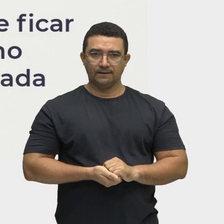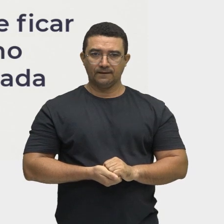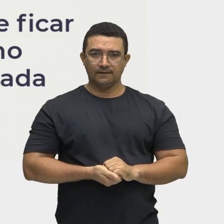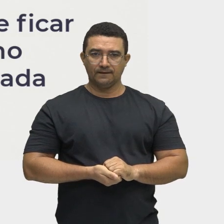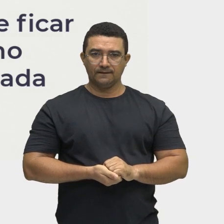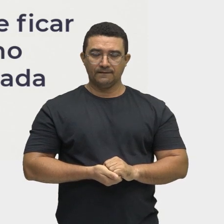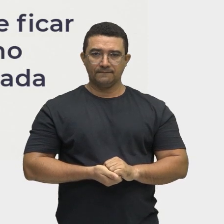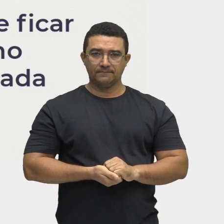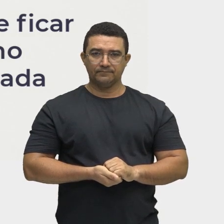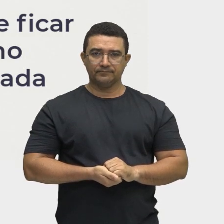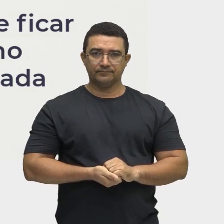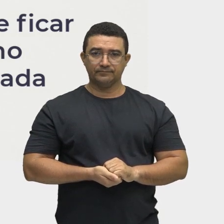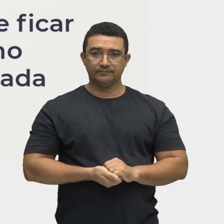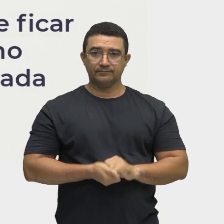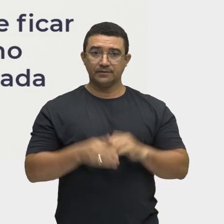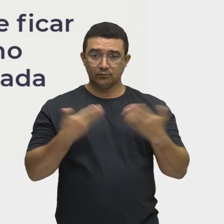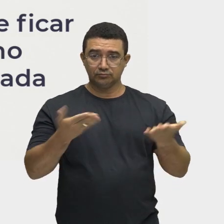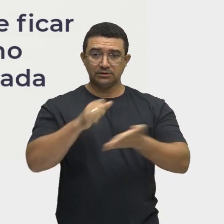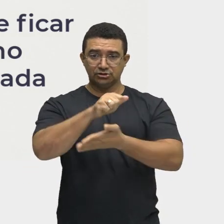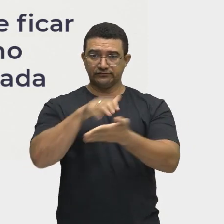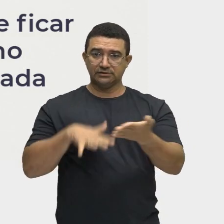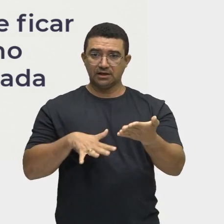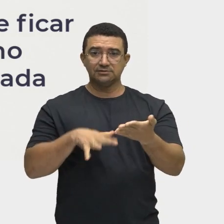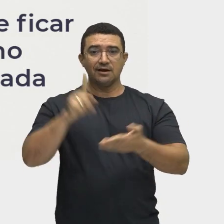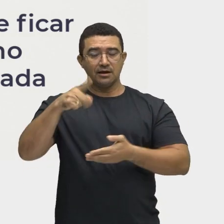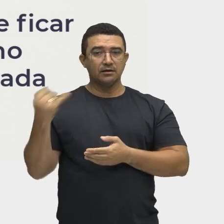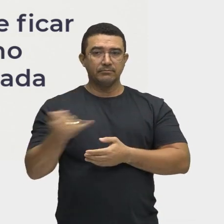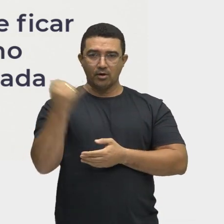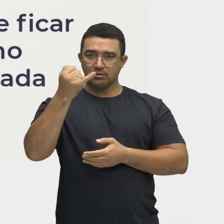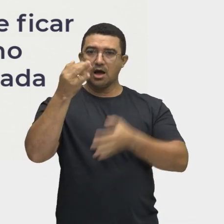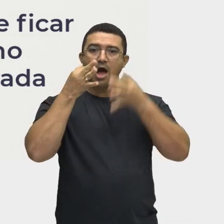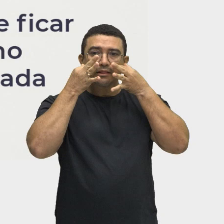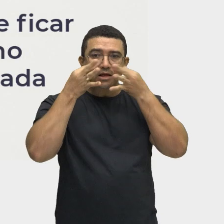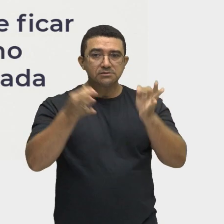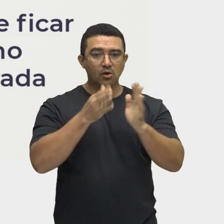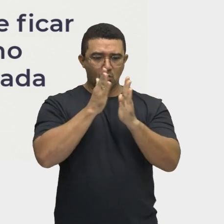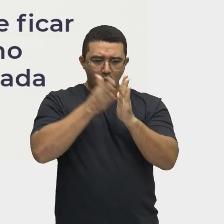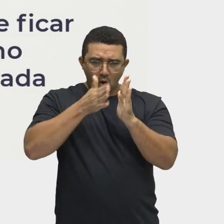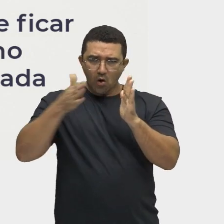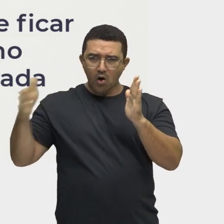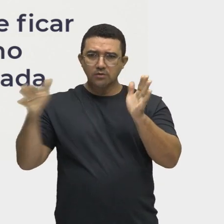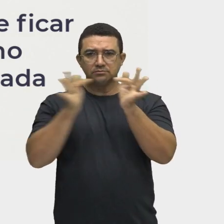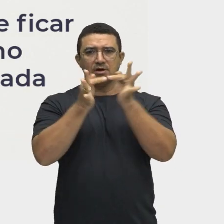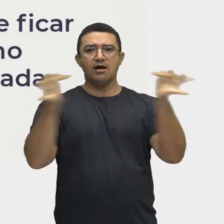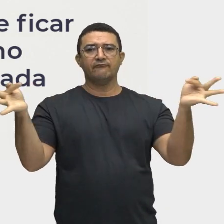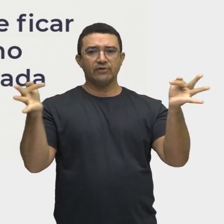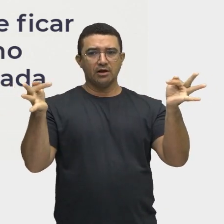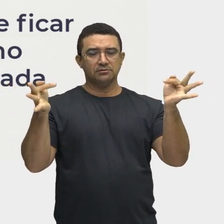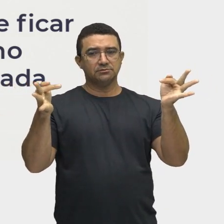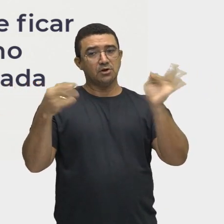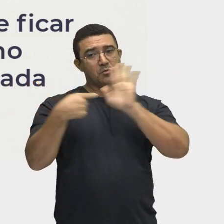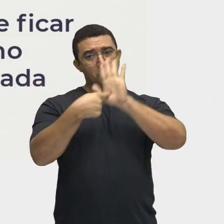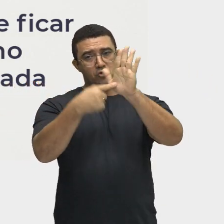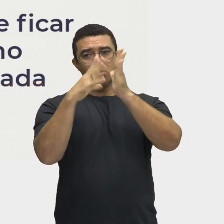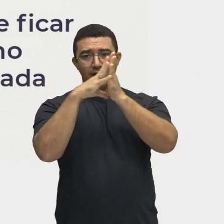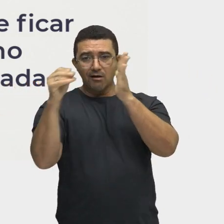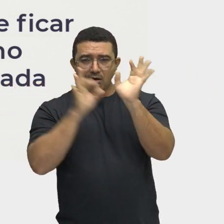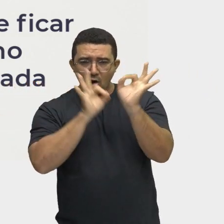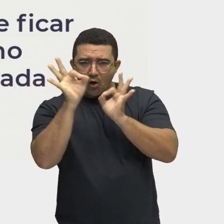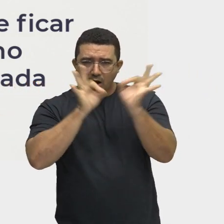aqui? Então, na atividade acima, é importante ficar atento à ordem dos elementos apresentada no modelo para poder